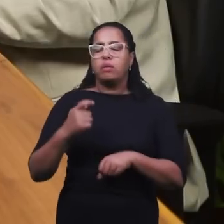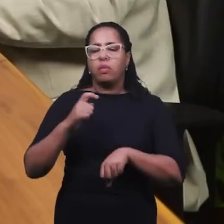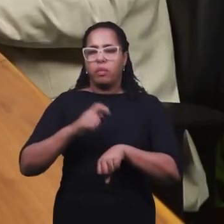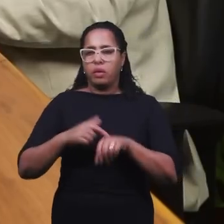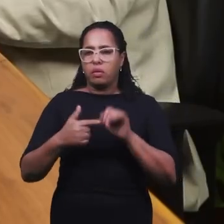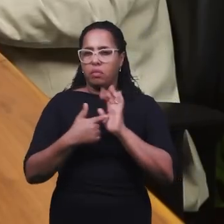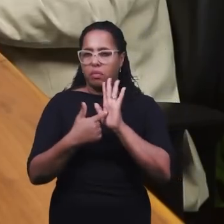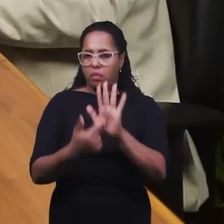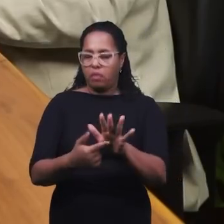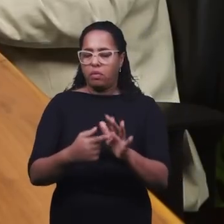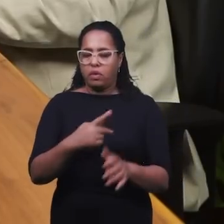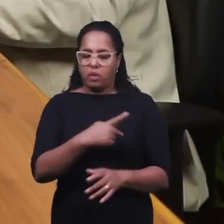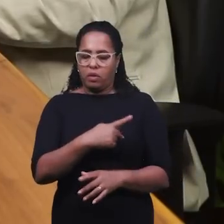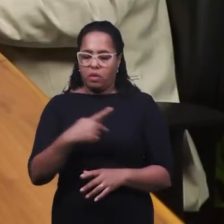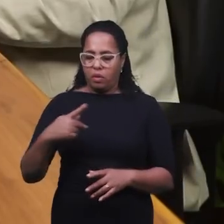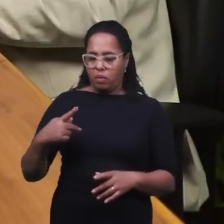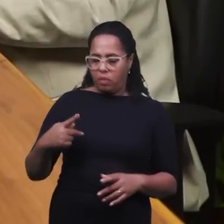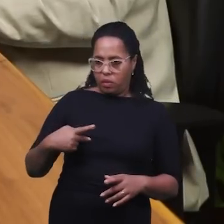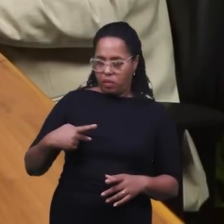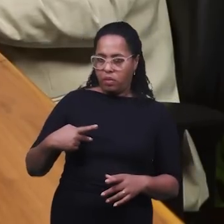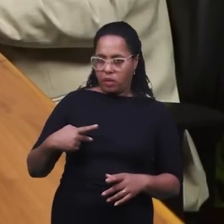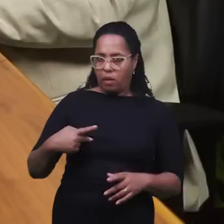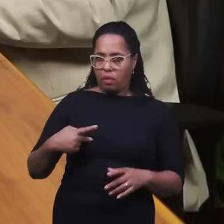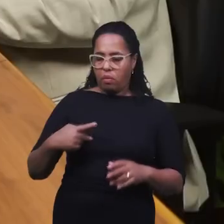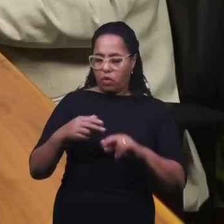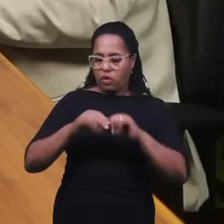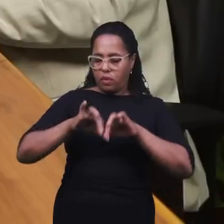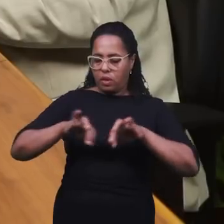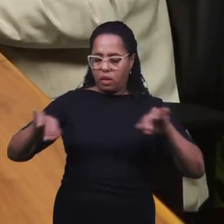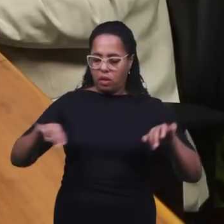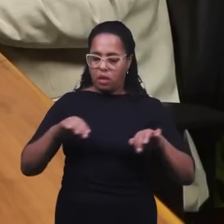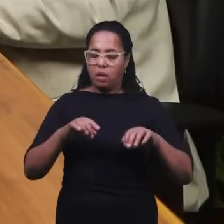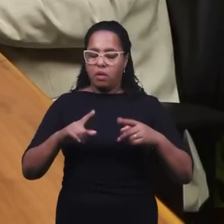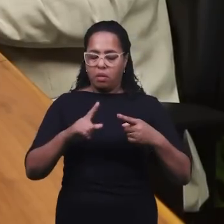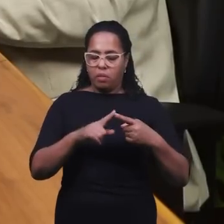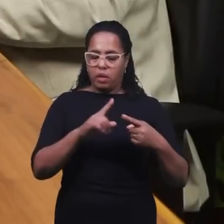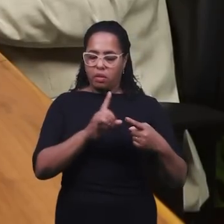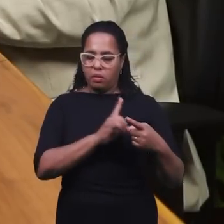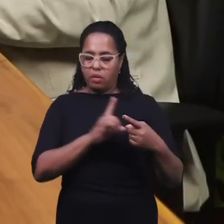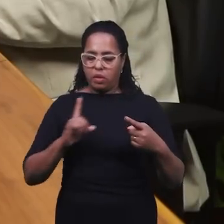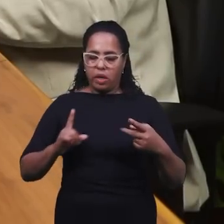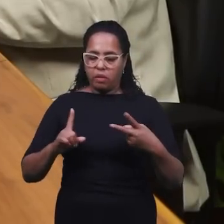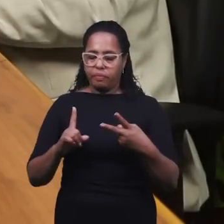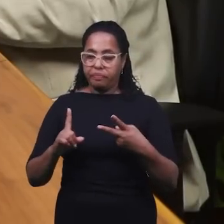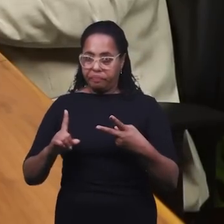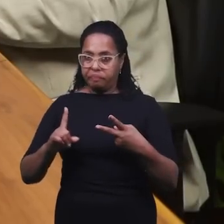semana que vem a gente aborda esse tema, já está ficando aqui o convite. Porque, Josias, veja uma coisa.